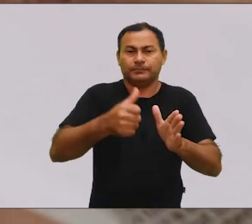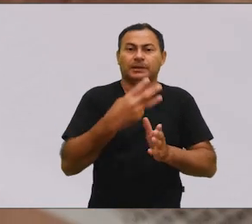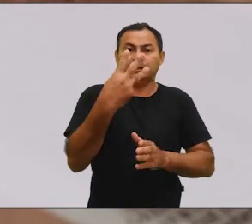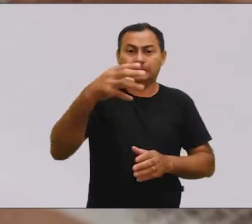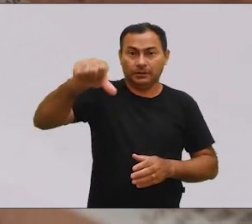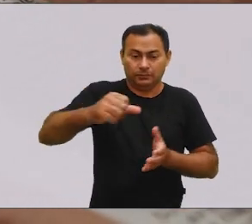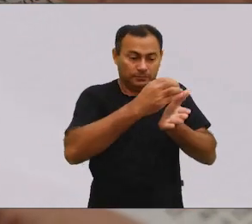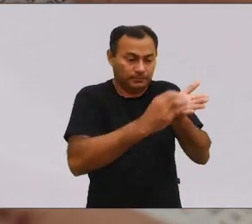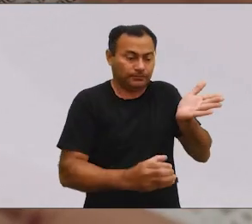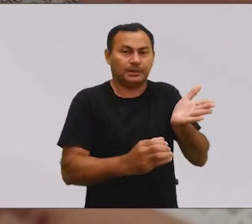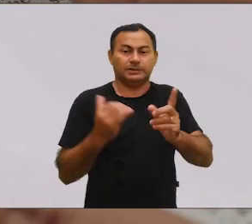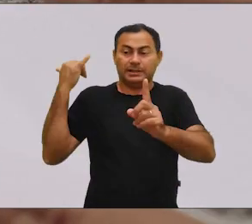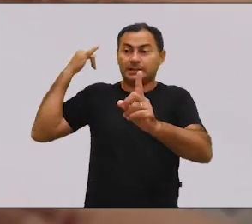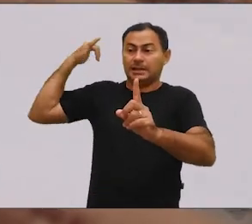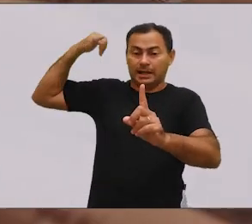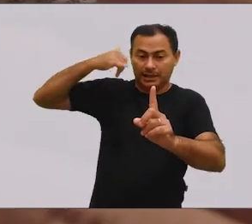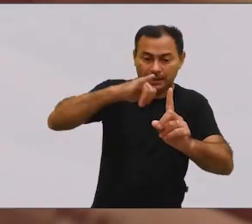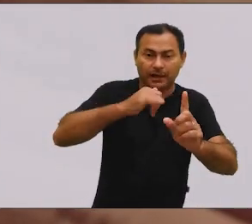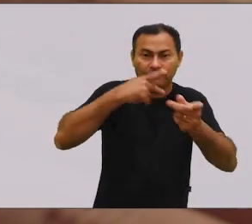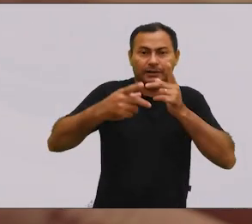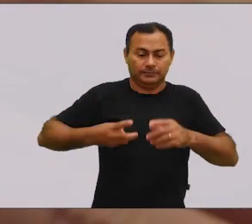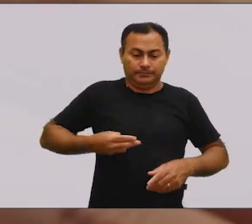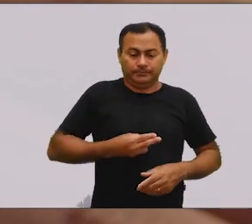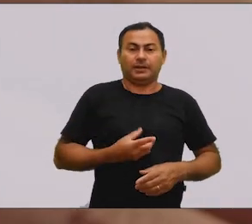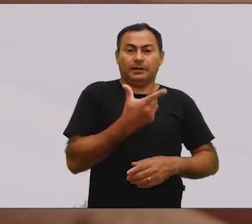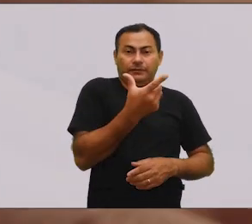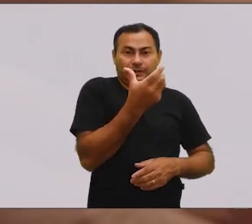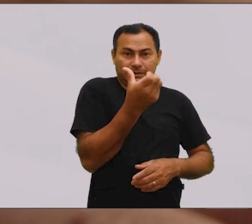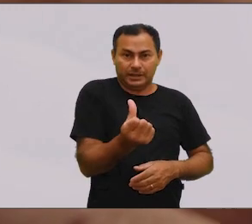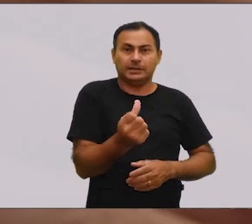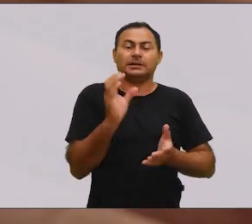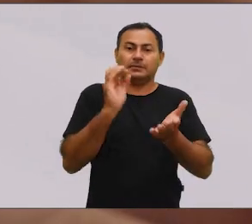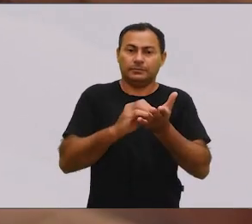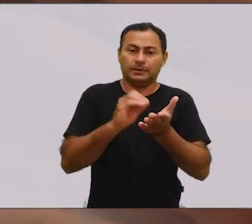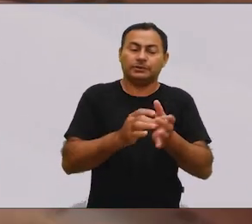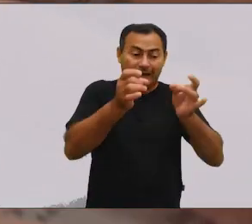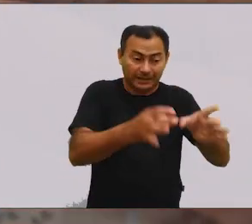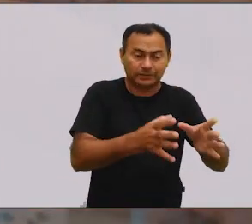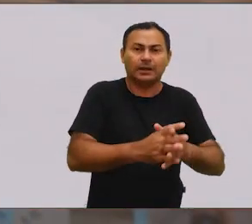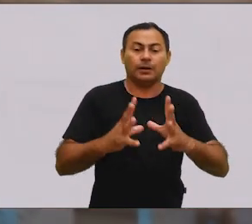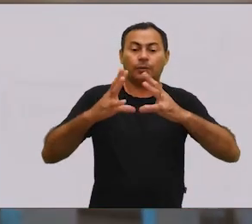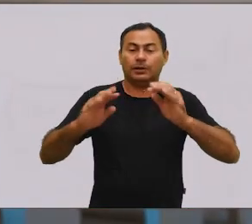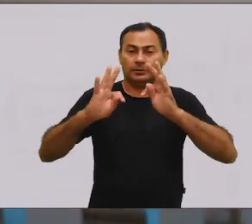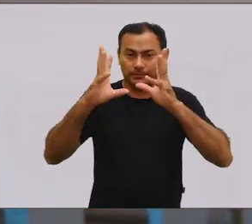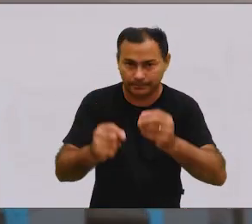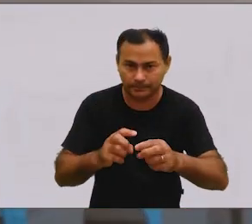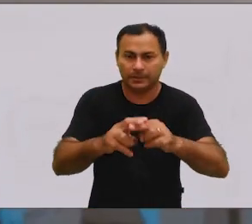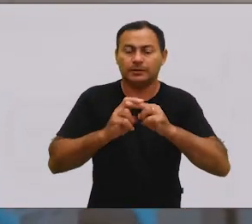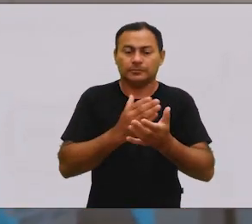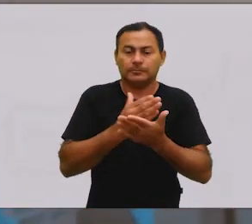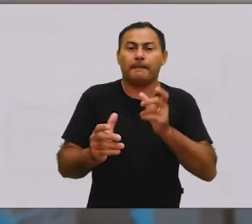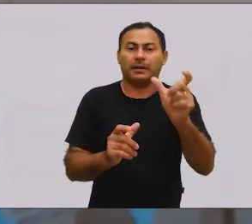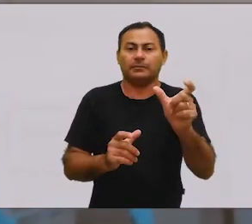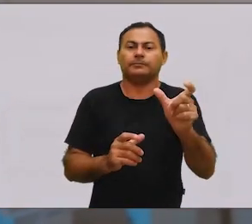primeiros 39 capítulos se referem à cirurgia e os 26 restantes à cura total. Por isso ele começa